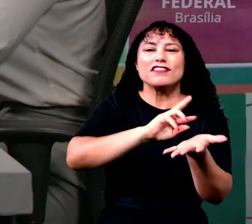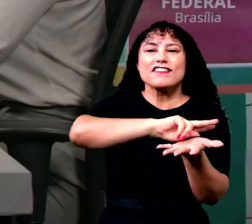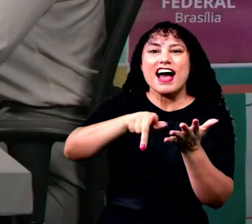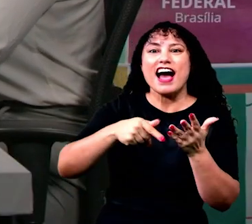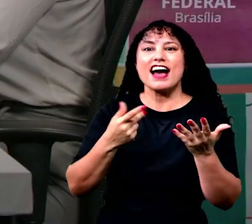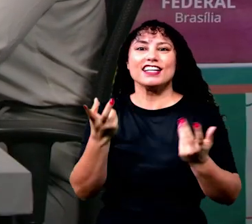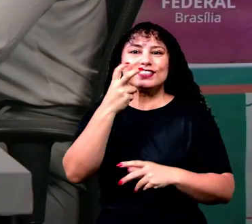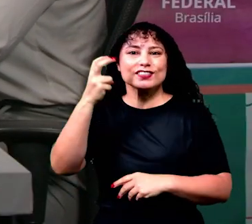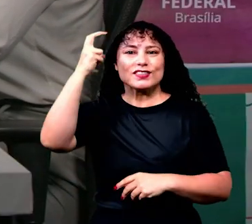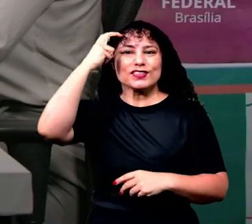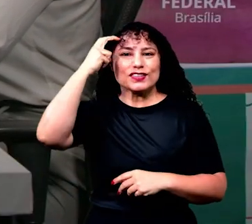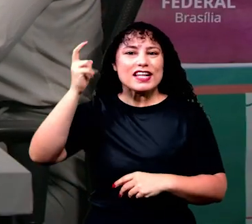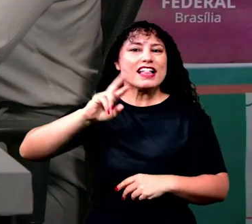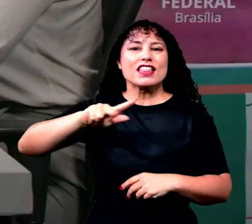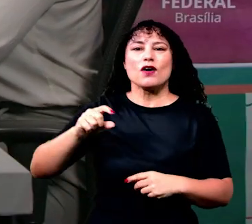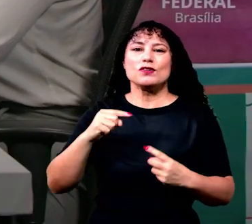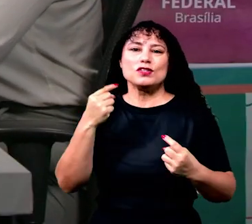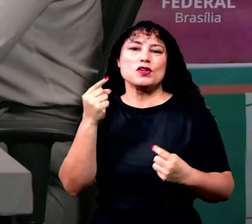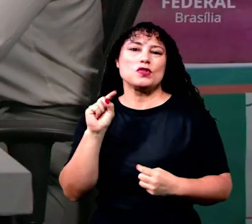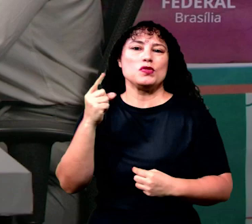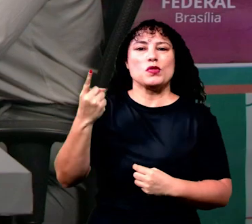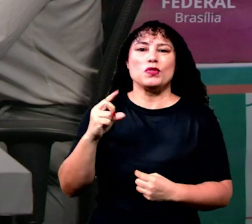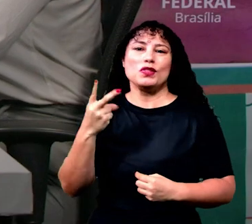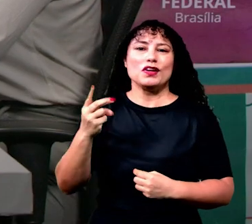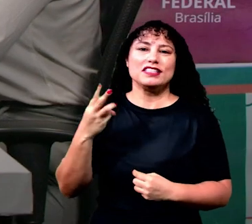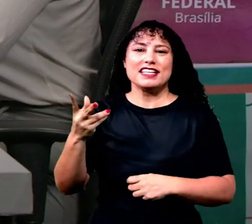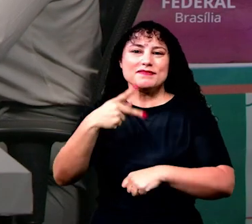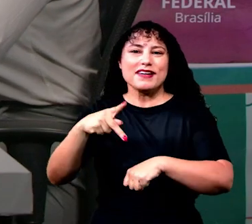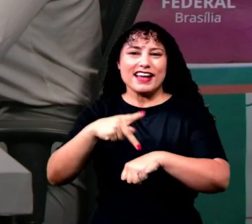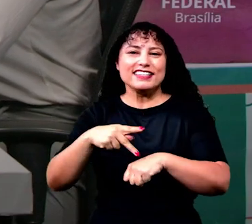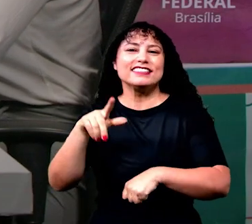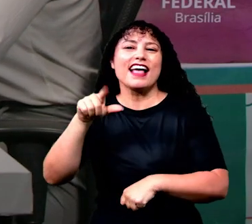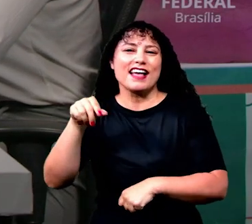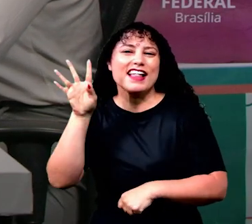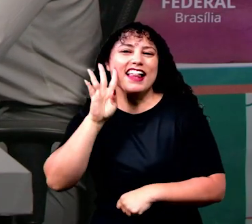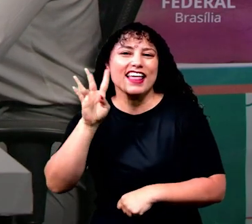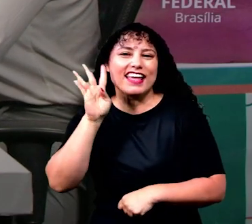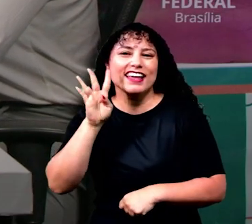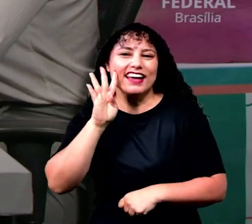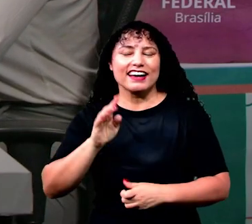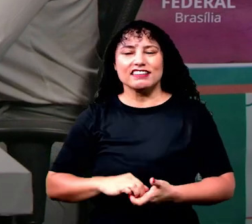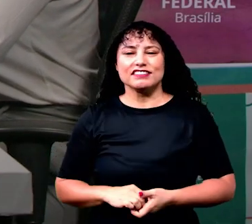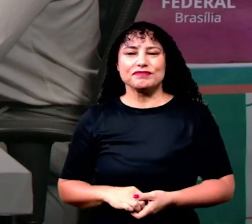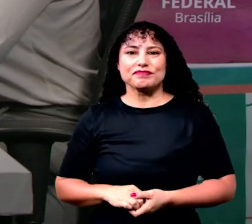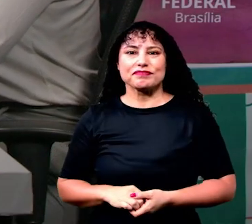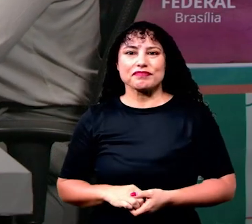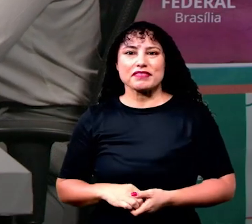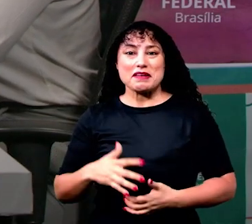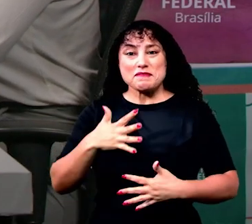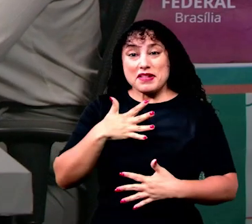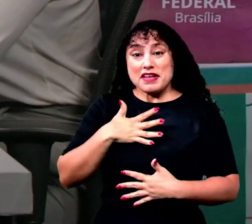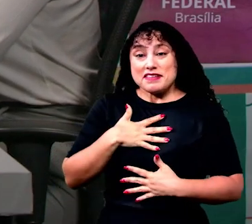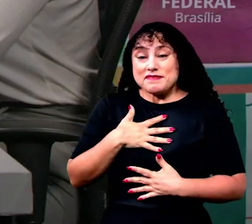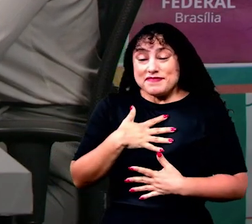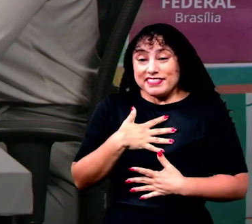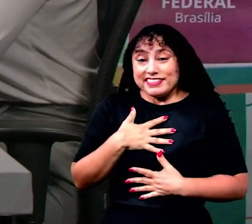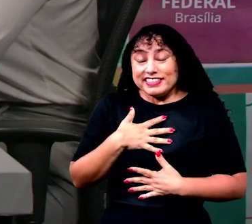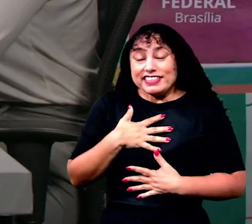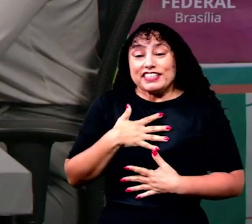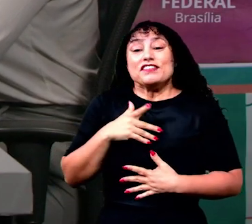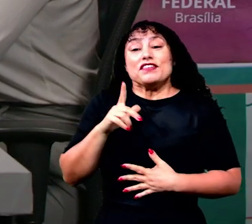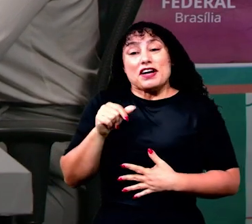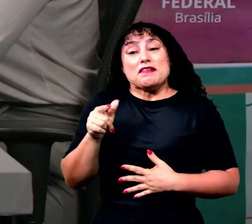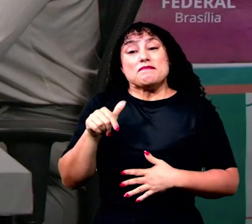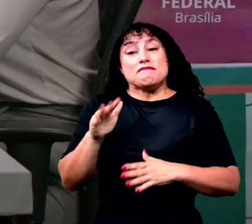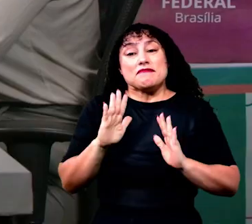culturas e não só de Uhum. 2, 3 países. Sim. Isso é muito bacana. Para mim, foi mais na questão